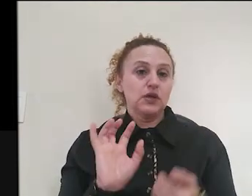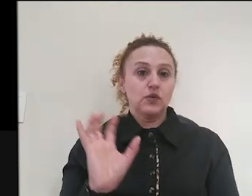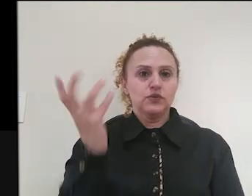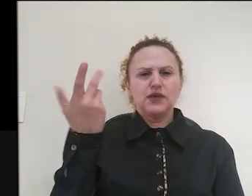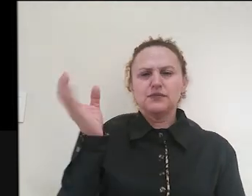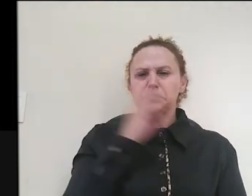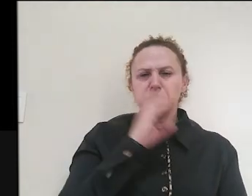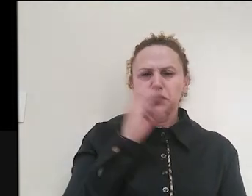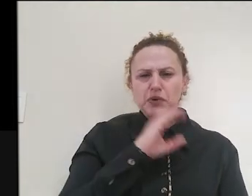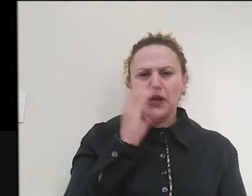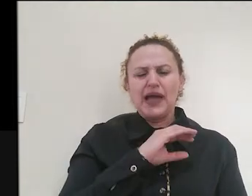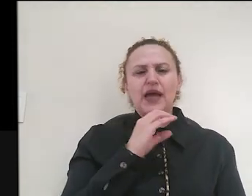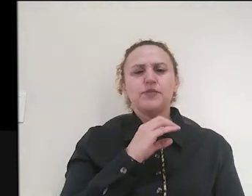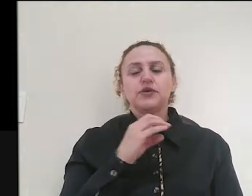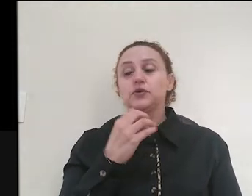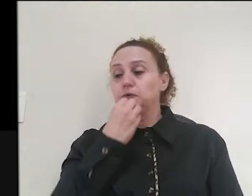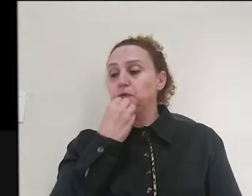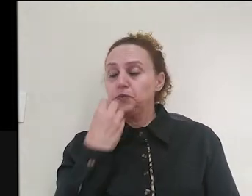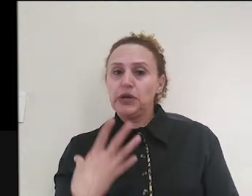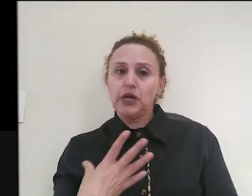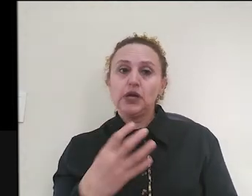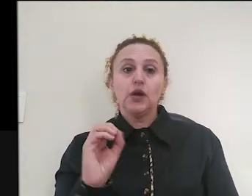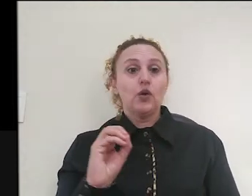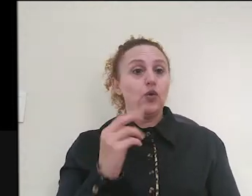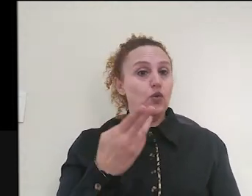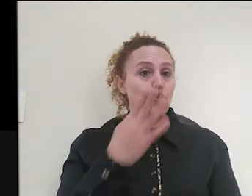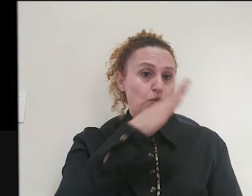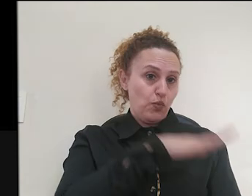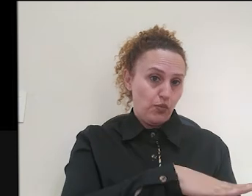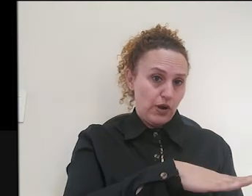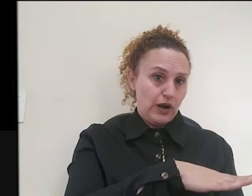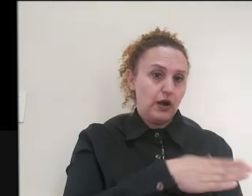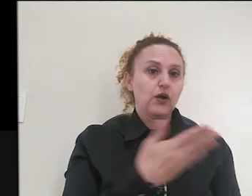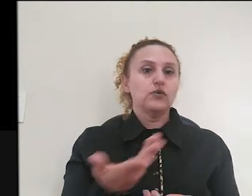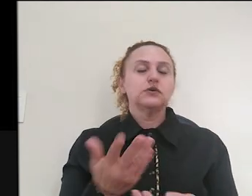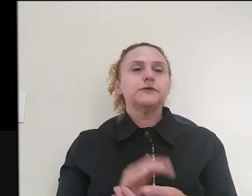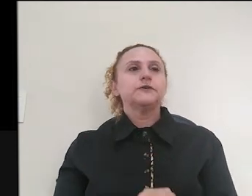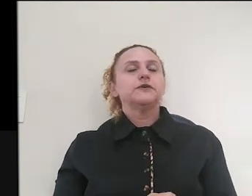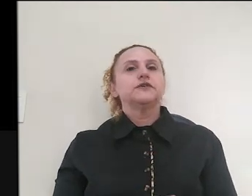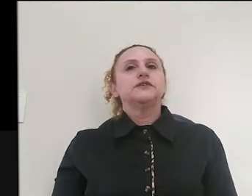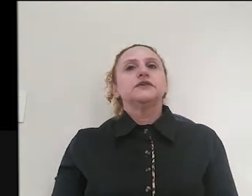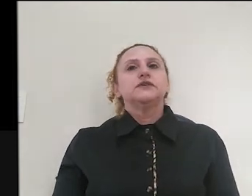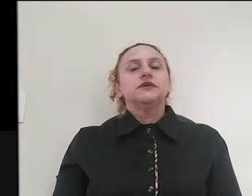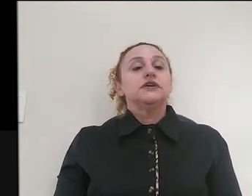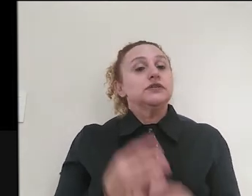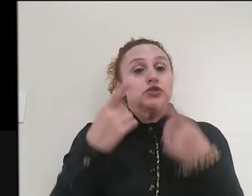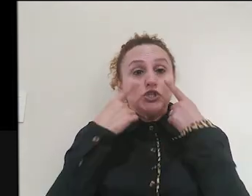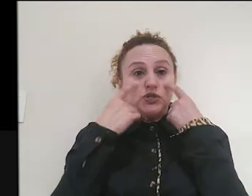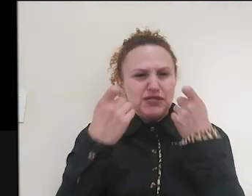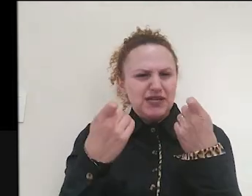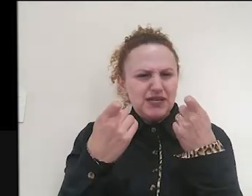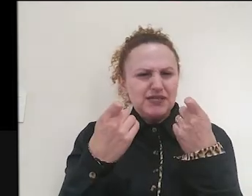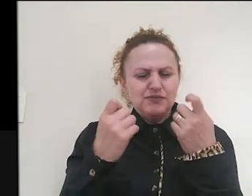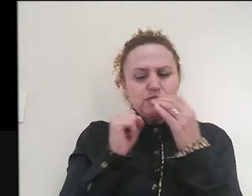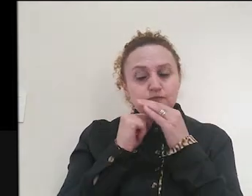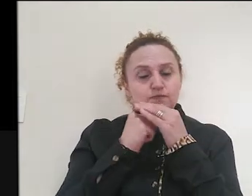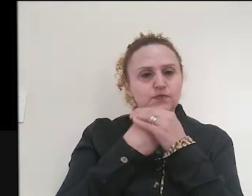mal. As características seriam, então, uma concepção mais mística do mundo, o interesse pelo indefinido e pelo mistério,